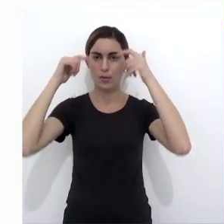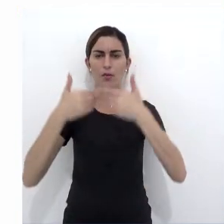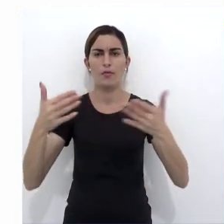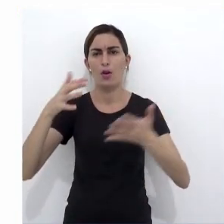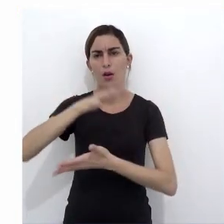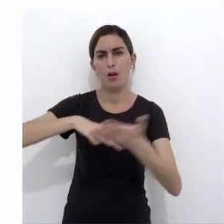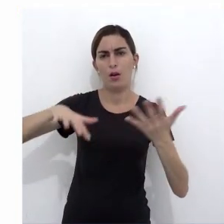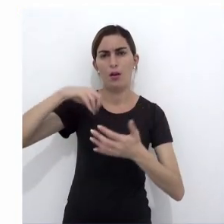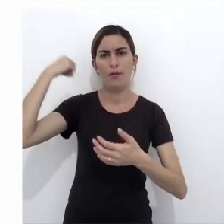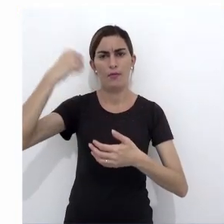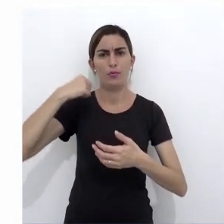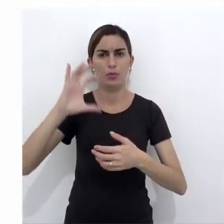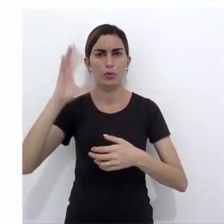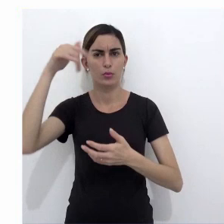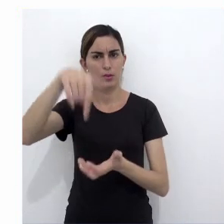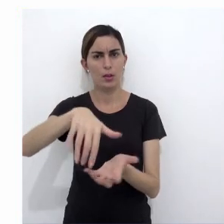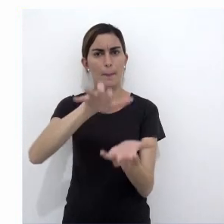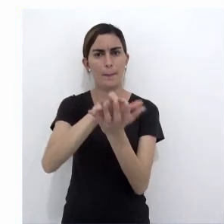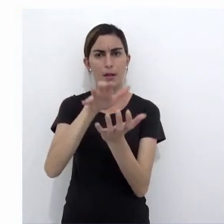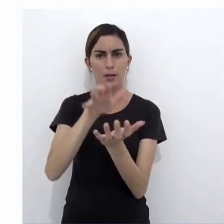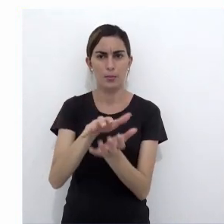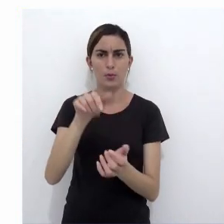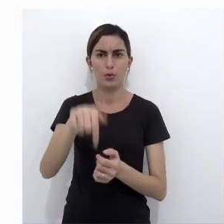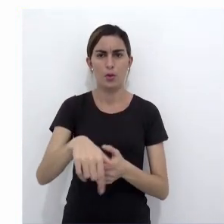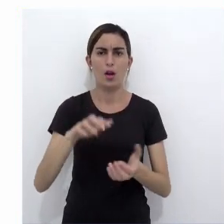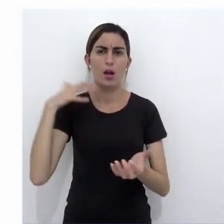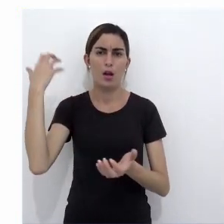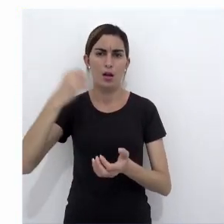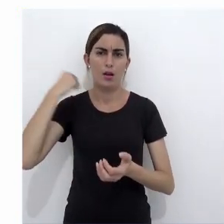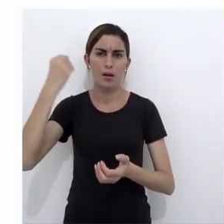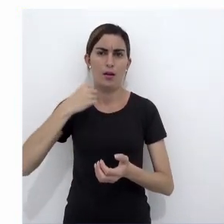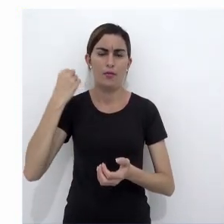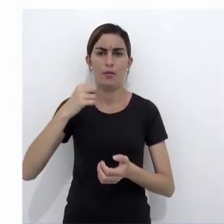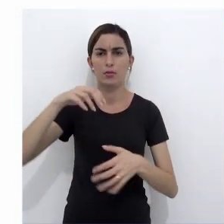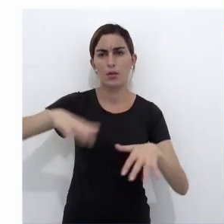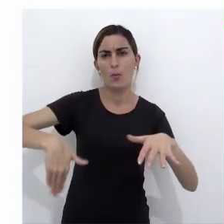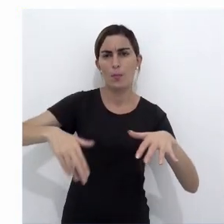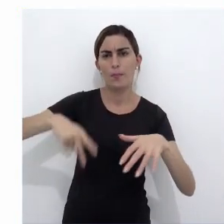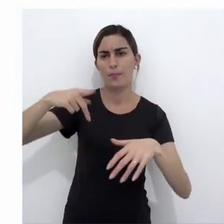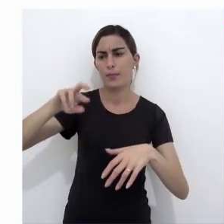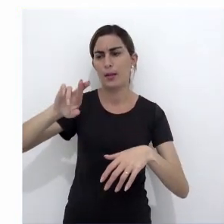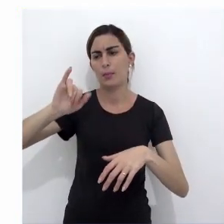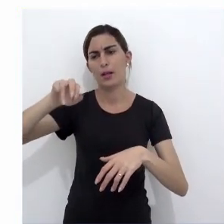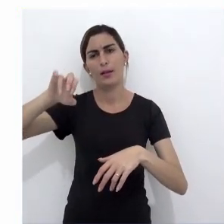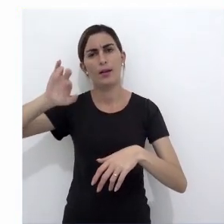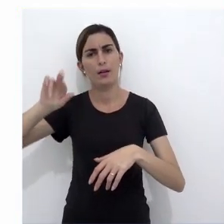uma revolta que aconteceu aqui em Pernambuco, conhecida como a Revolução Praieira, de